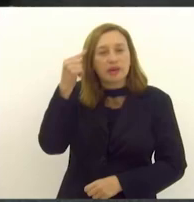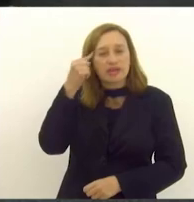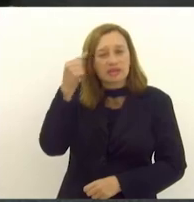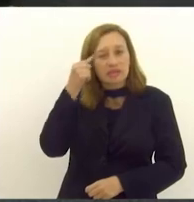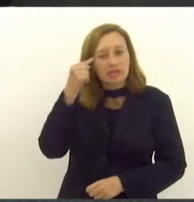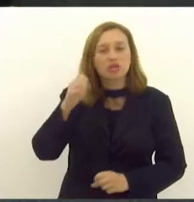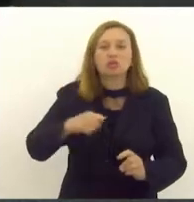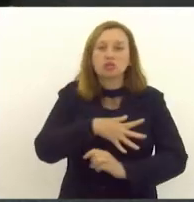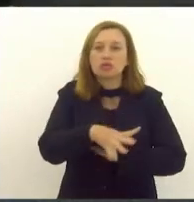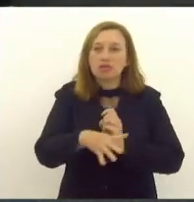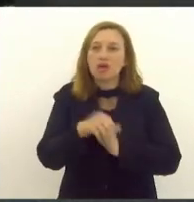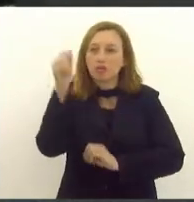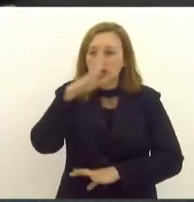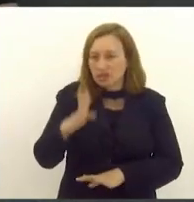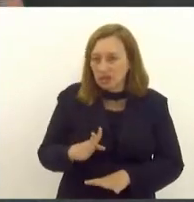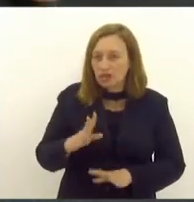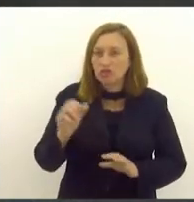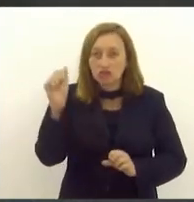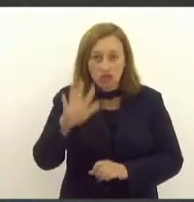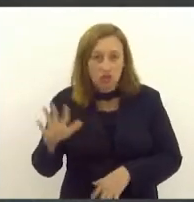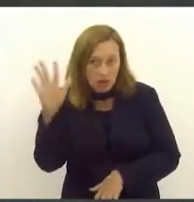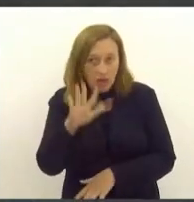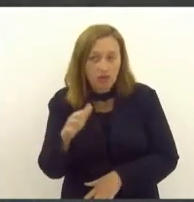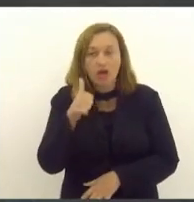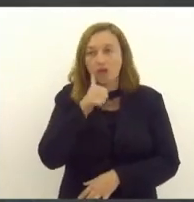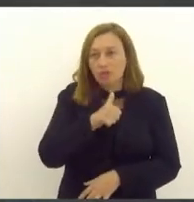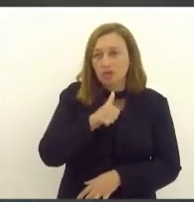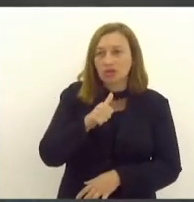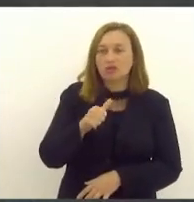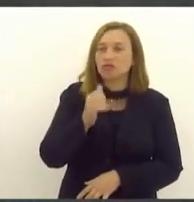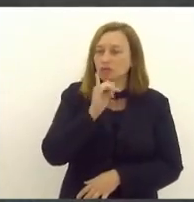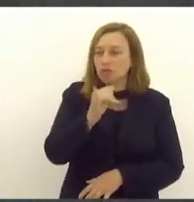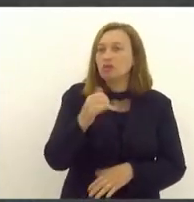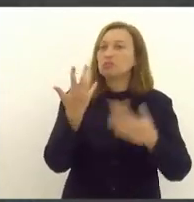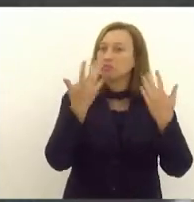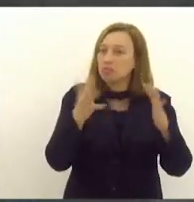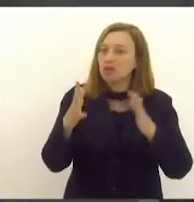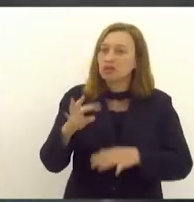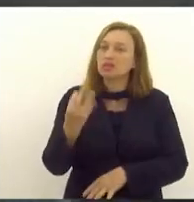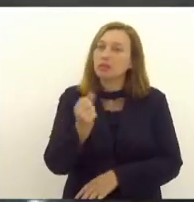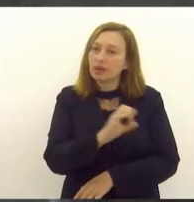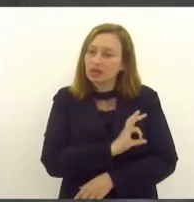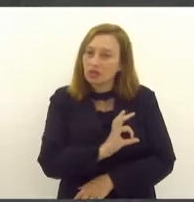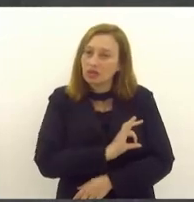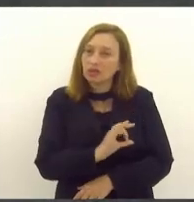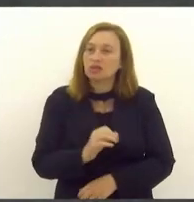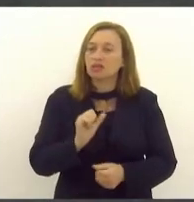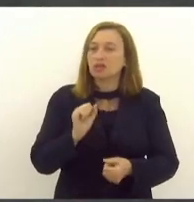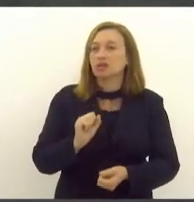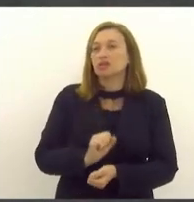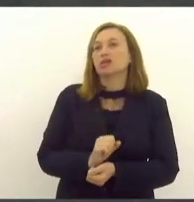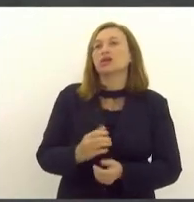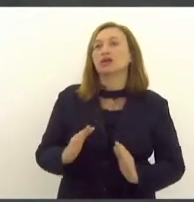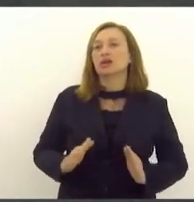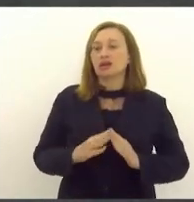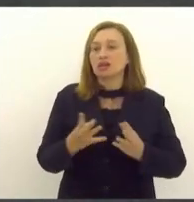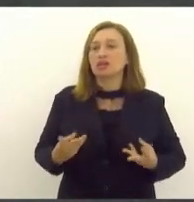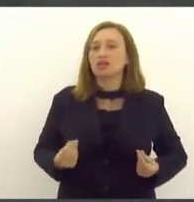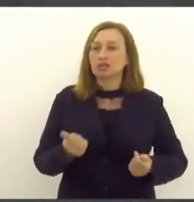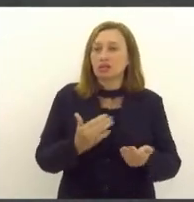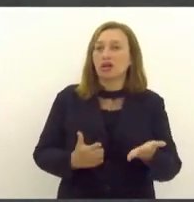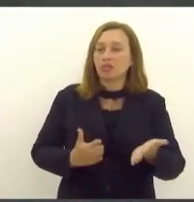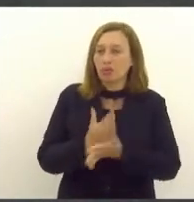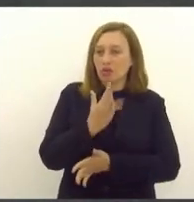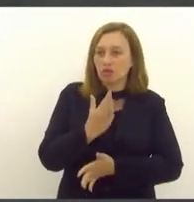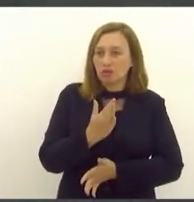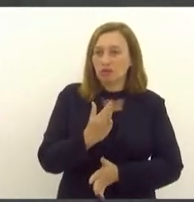social brasileiro de modo geral as mulheres Fluminense então parabenizar Marta Rocha e espero que a casa seja sensível e aprove